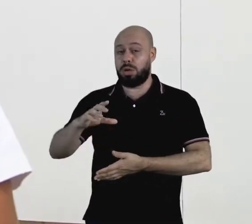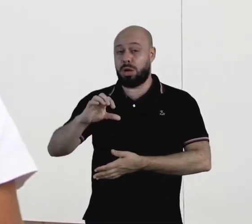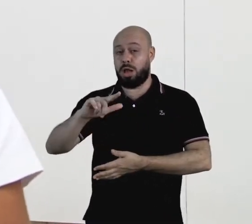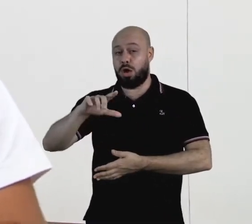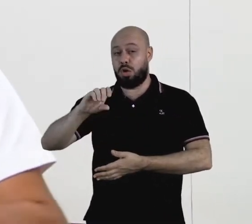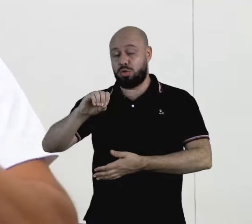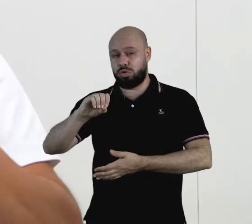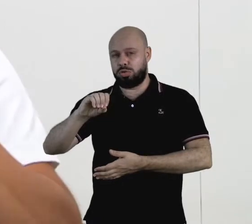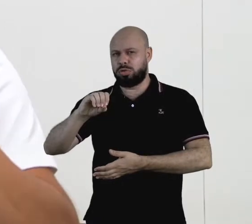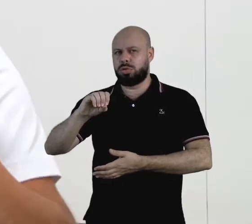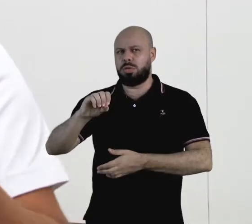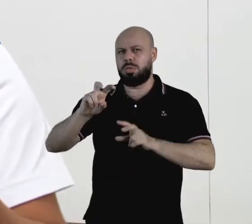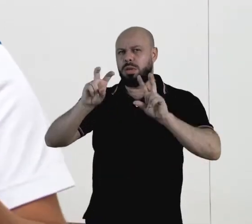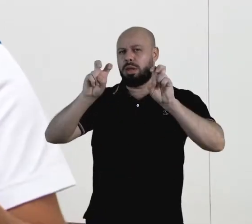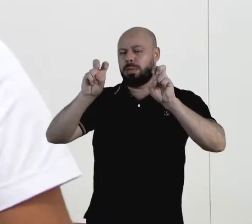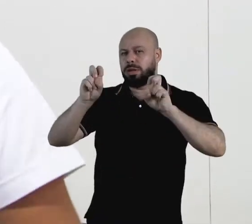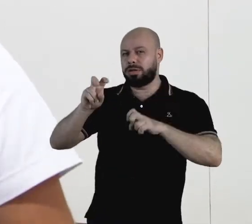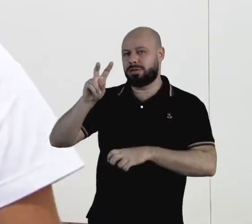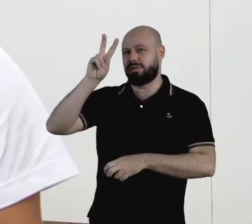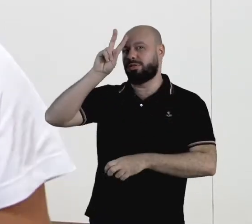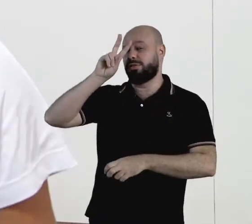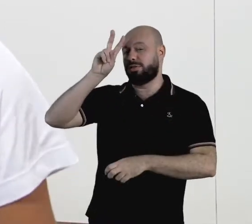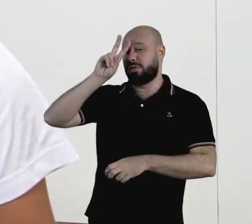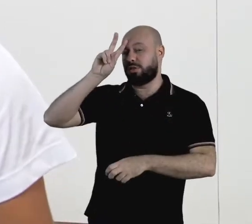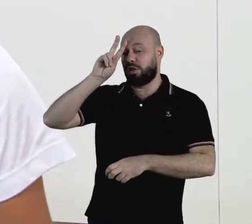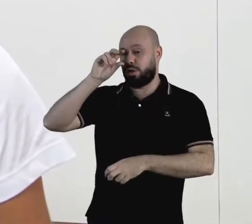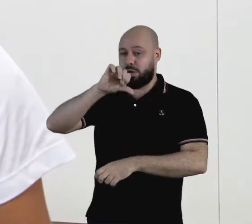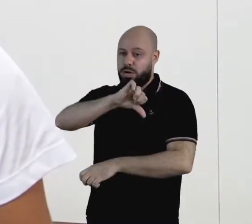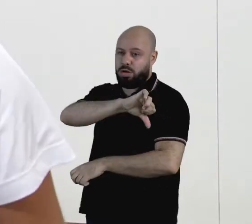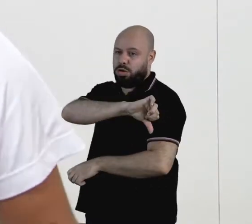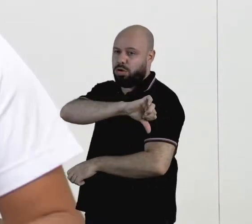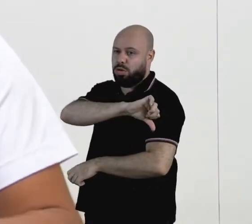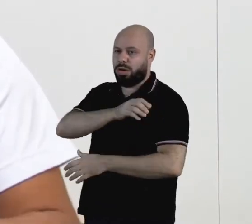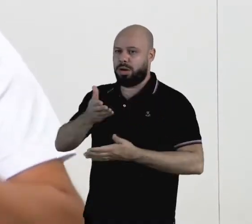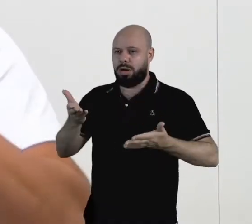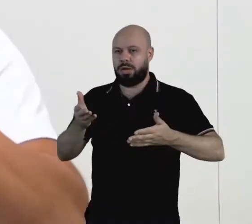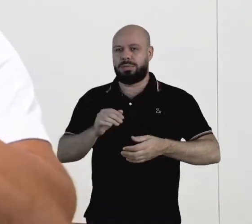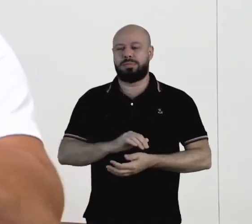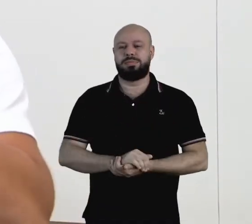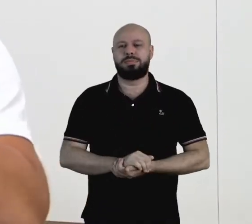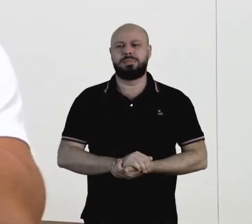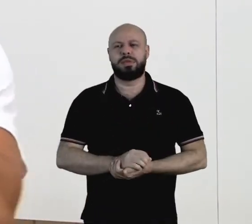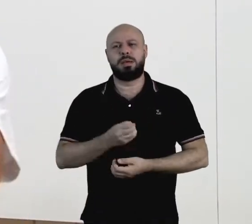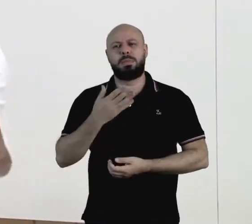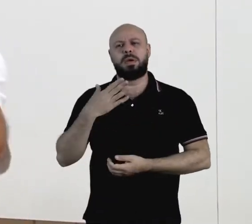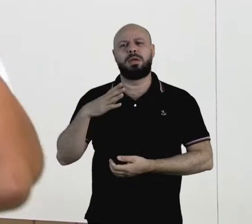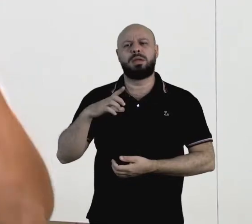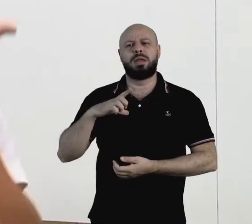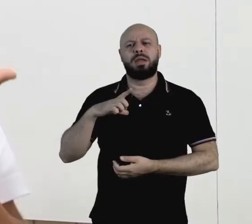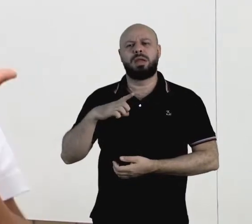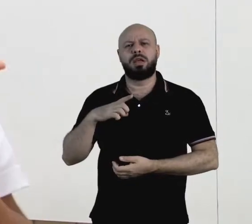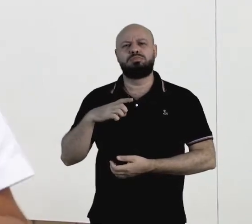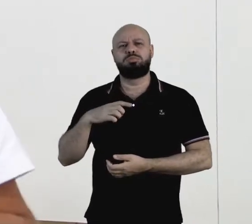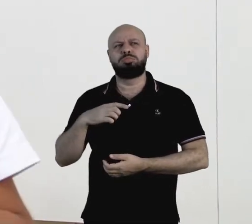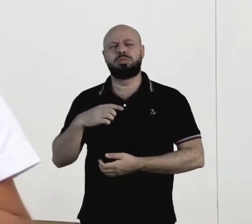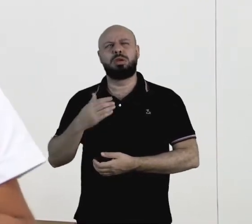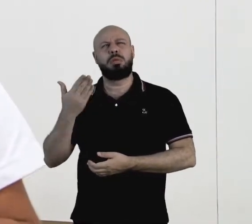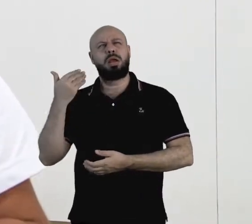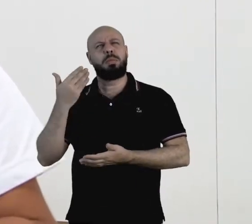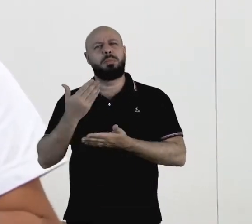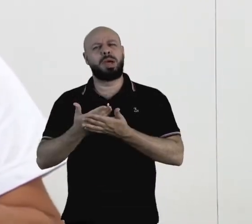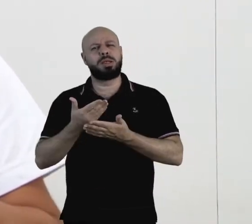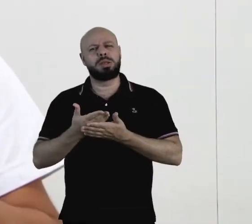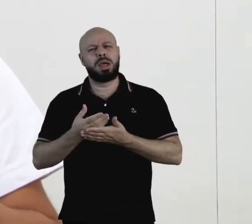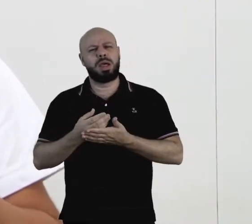o assunto de História para os nonos anos. Bem, no nosso encontro anterior, falamos um